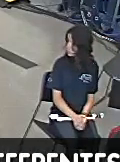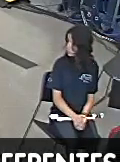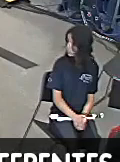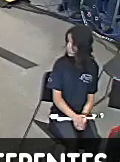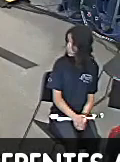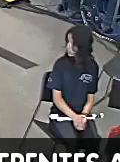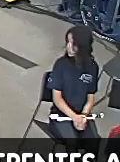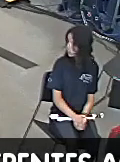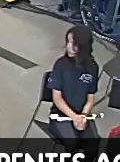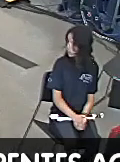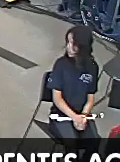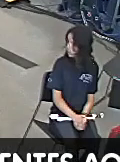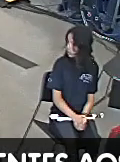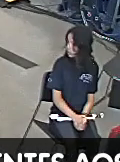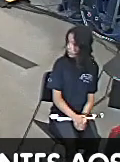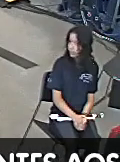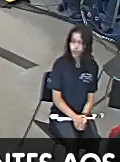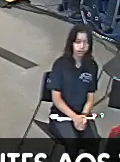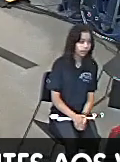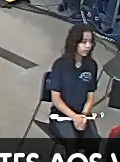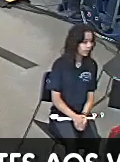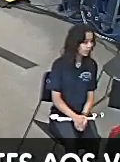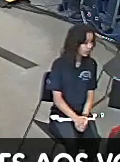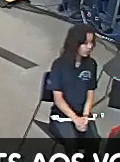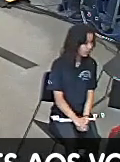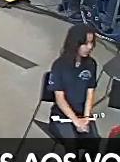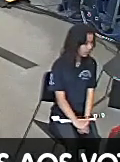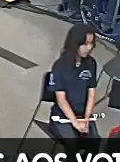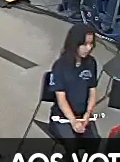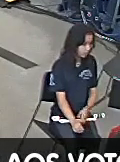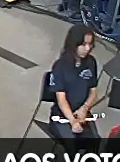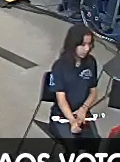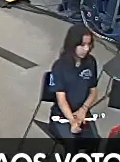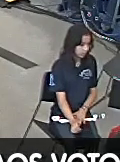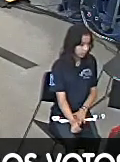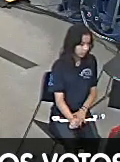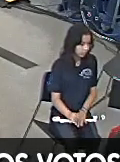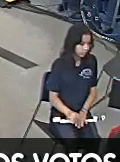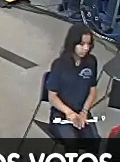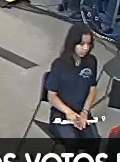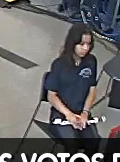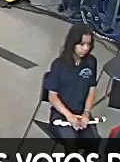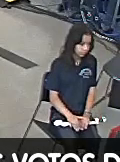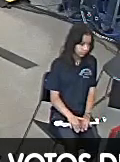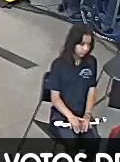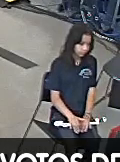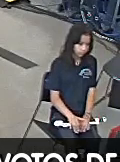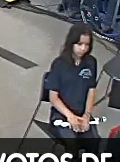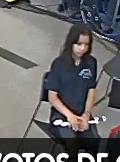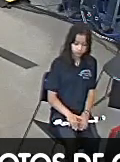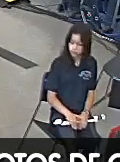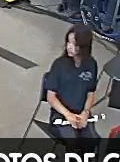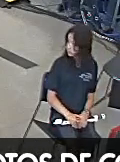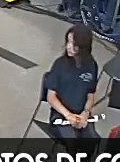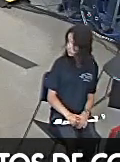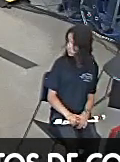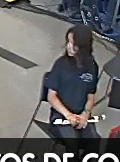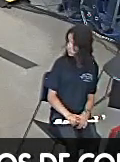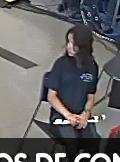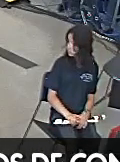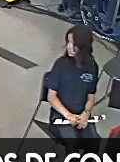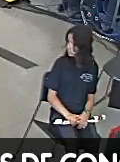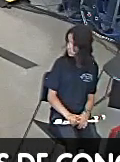usar a palavra? É o padre, né? Ezenaldo. Padre Ezenaldo, eu